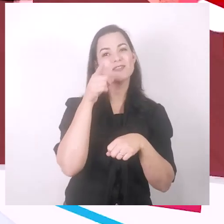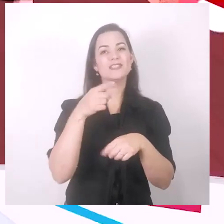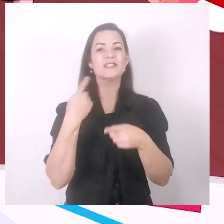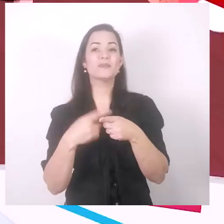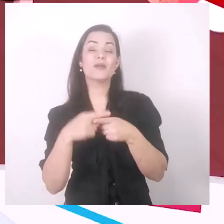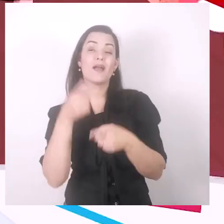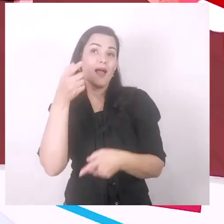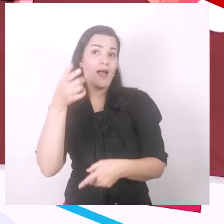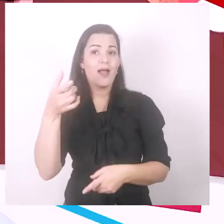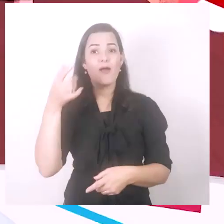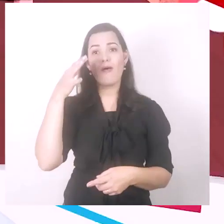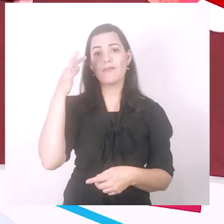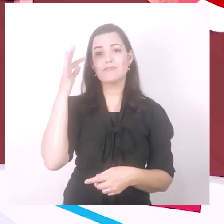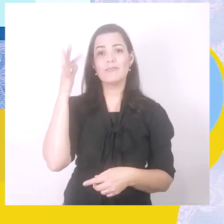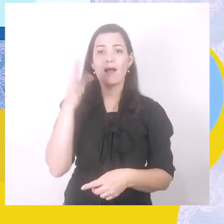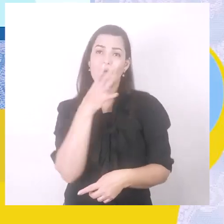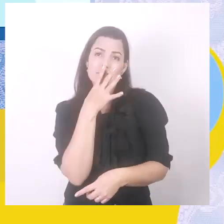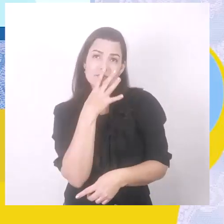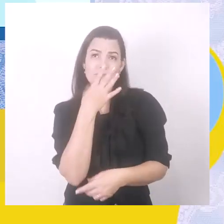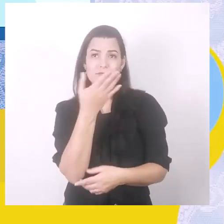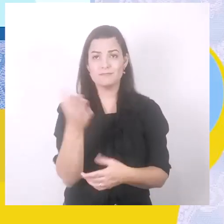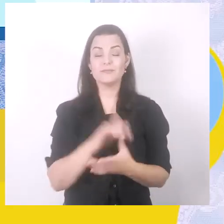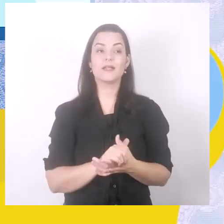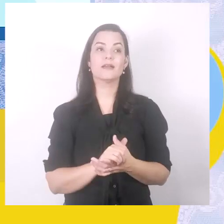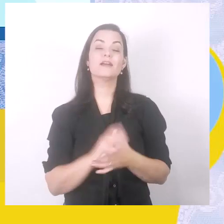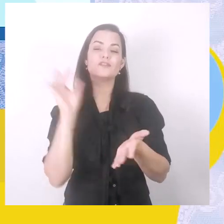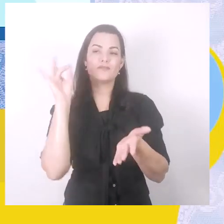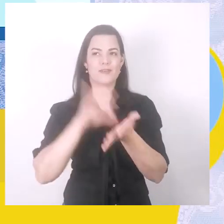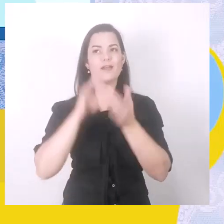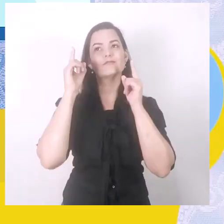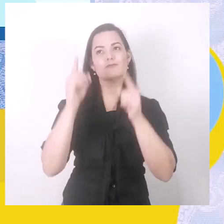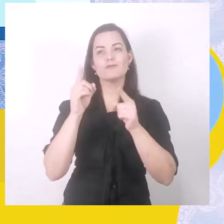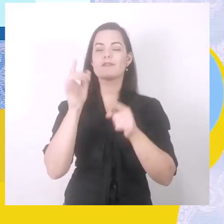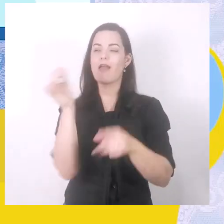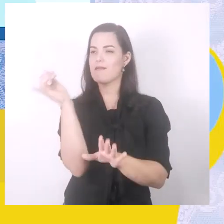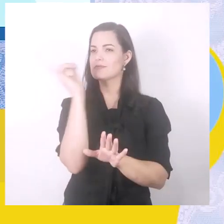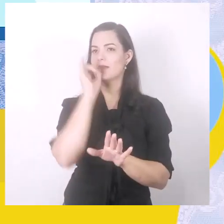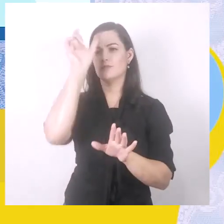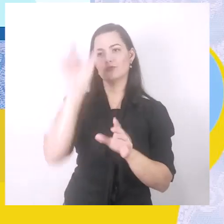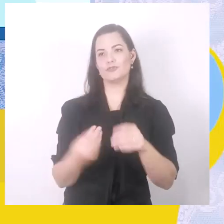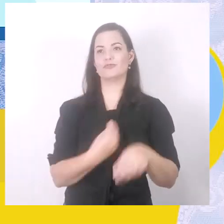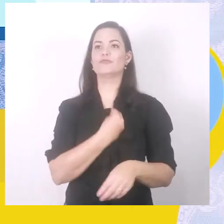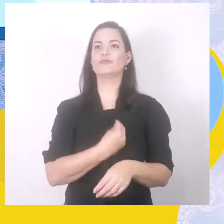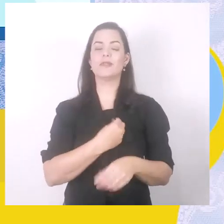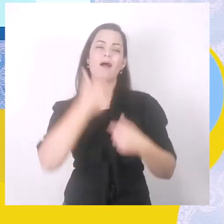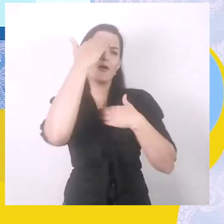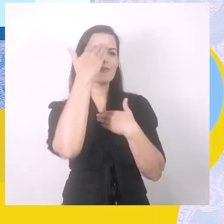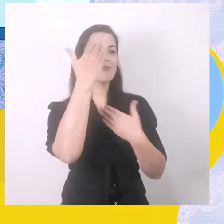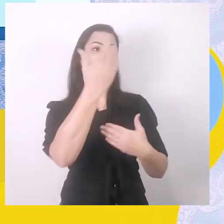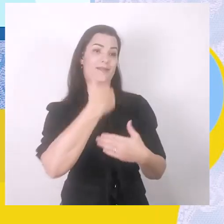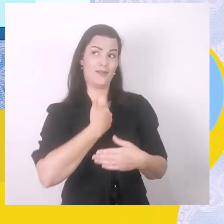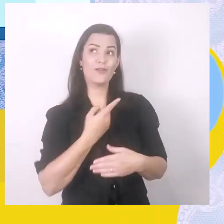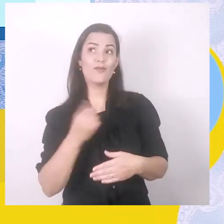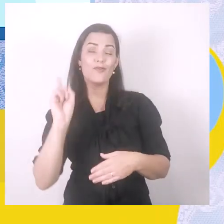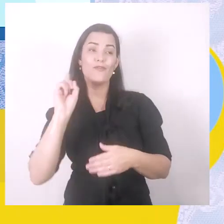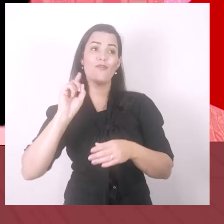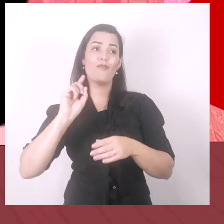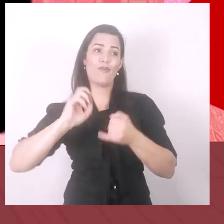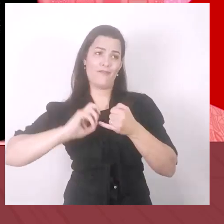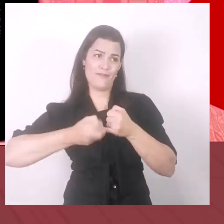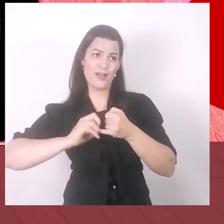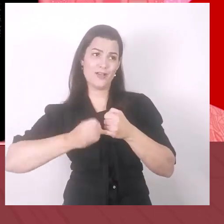é um exemplo, Rapunzel. Muito obrigada. Olha, agora eu preciso ir porque eu tô com feijão no fogo e eu não sou muito boa na